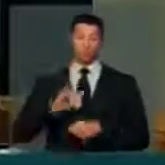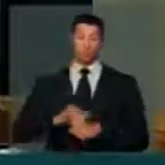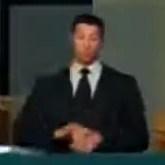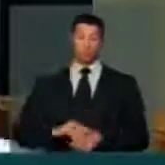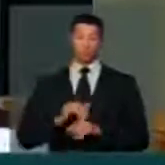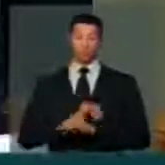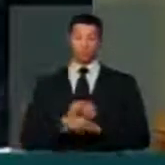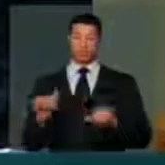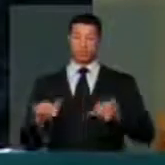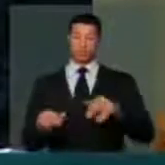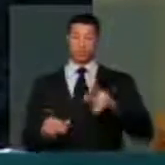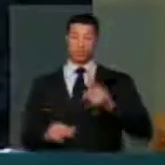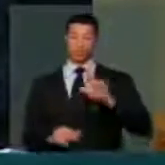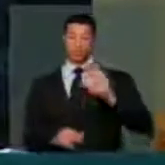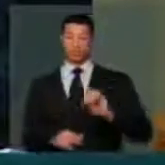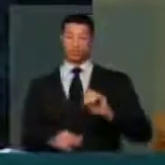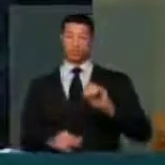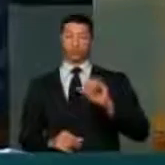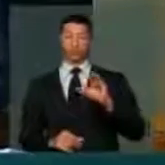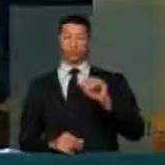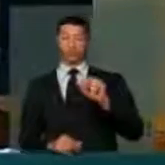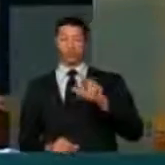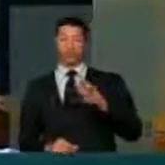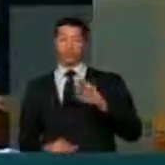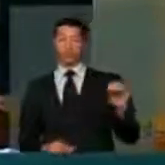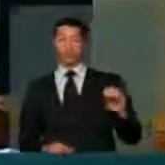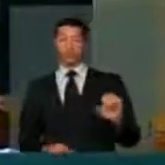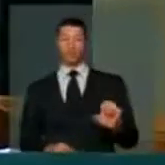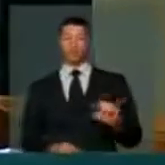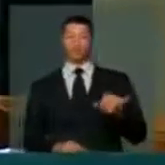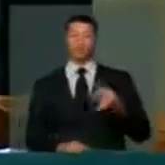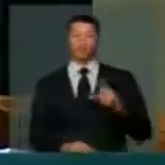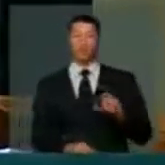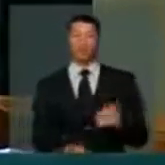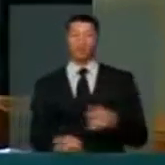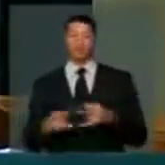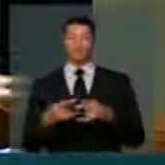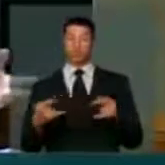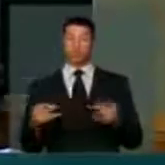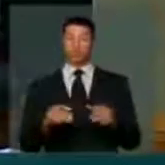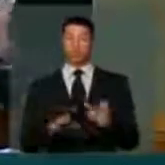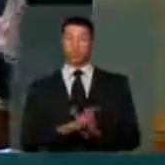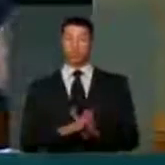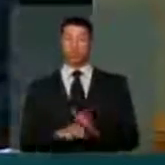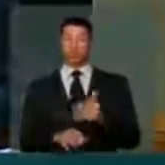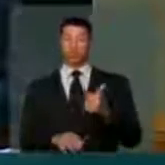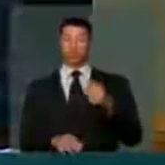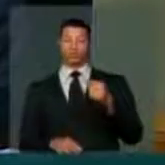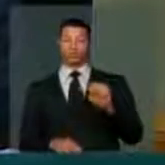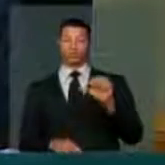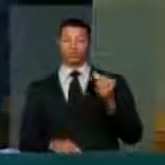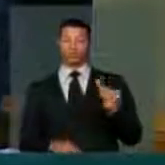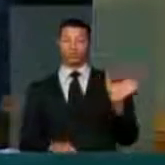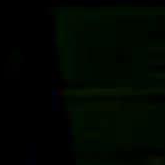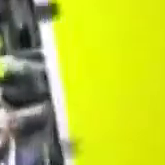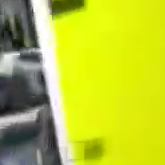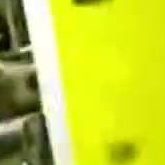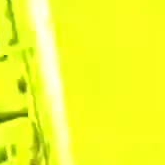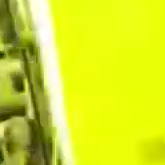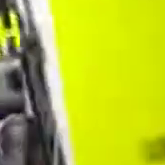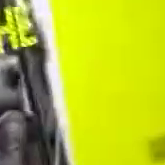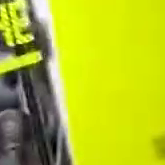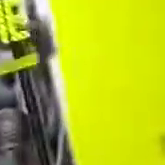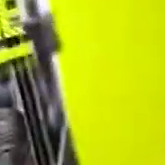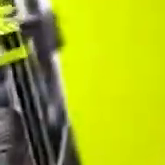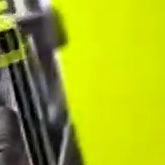anuncia que o juro do cartão de crédito, o juro do cheque especial, chegou a 186% ao ano.